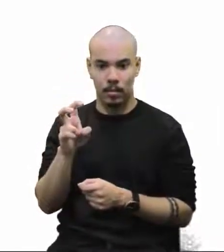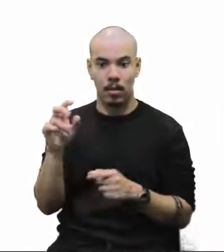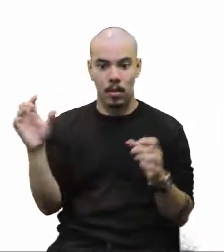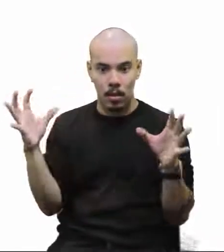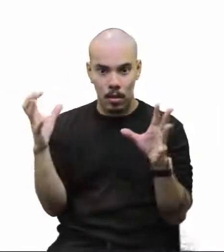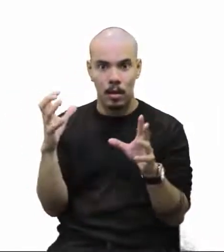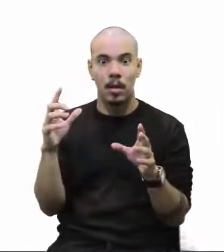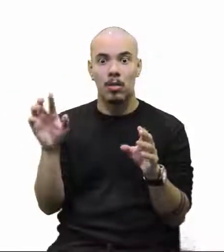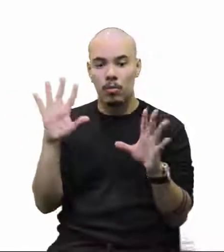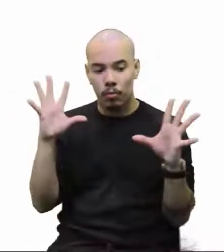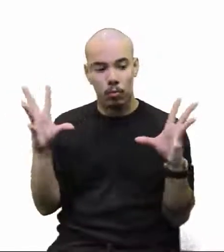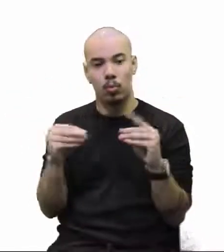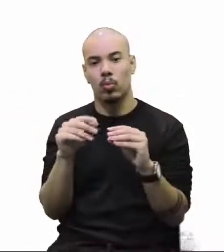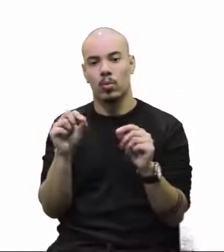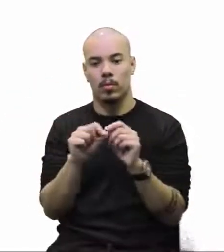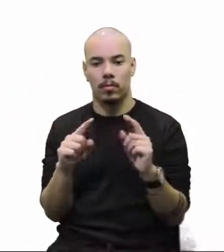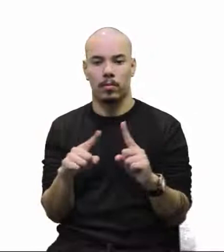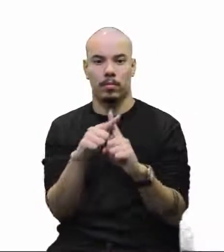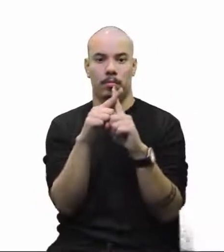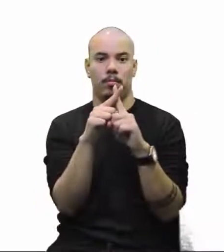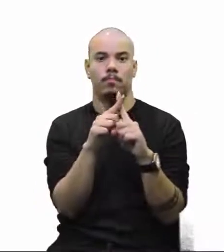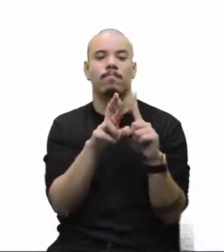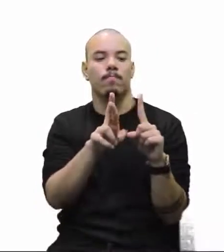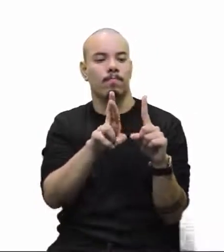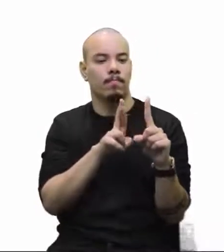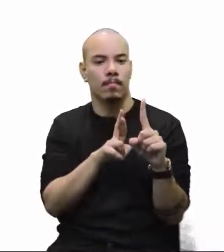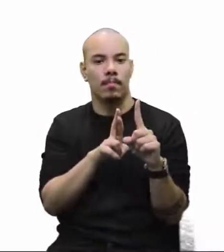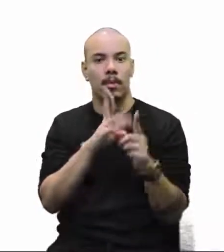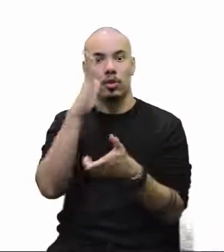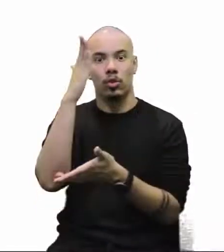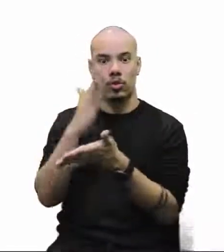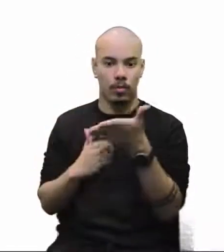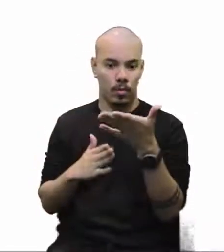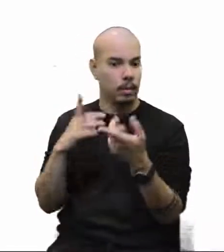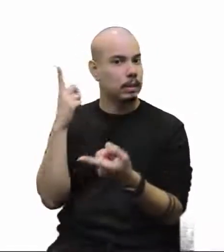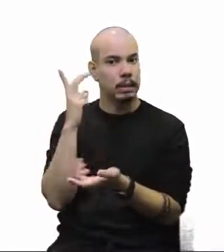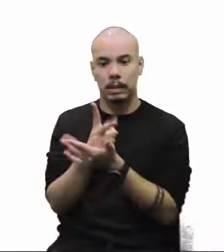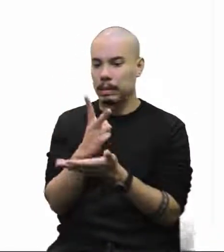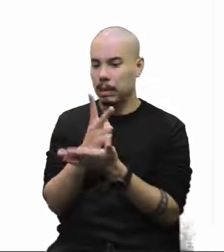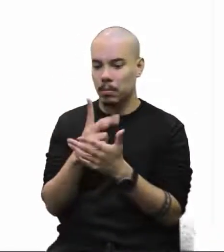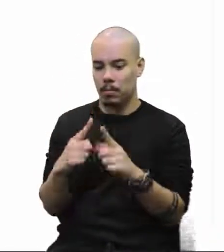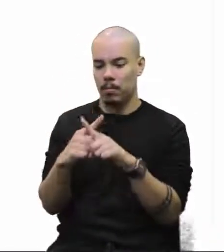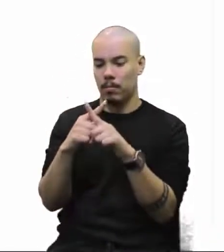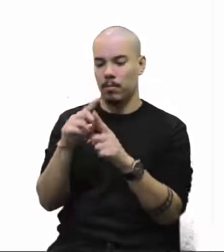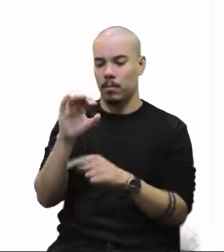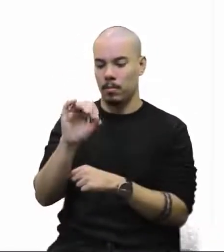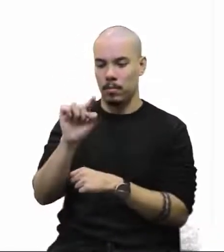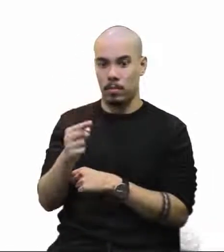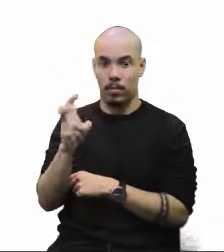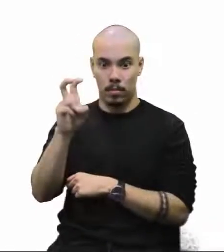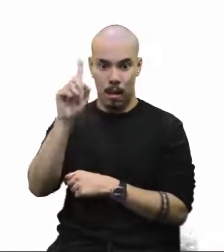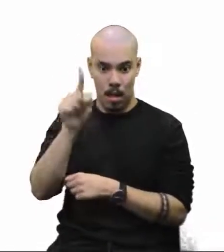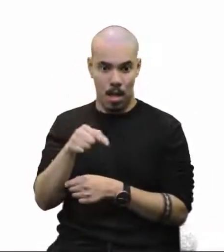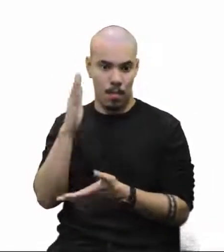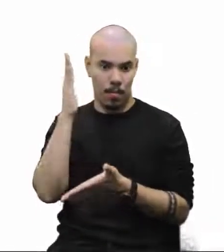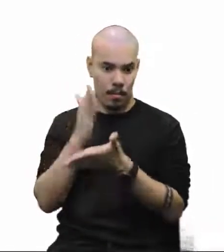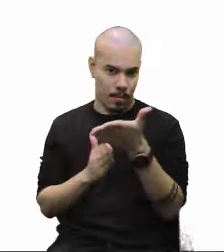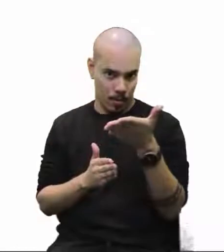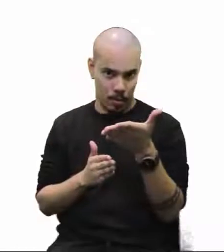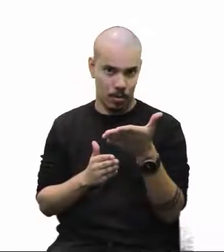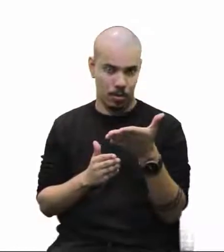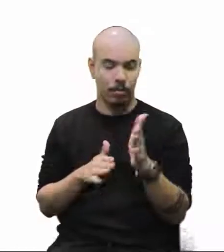vezes 0,4, vai dar um resultado. Pega a metade dele. Toda vez que multiplica por meio, dá metade.